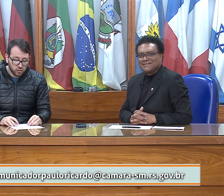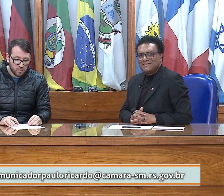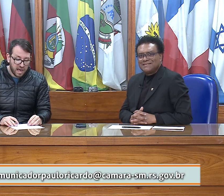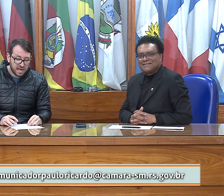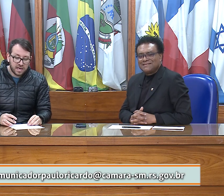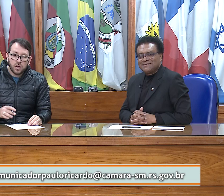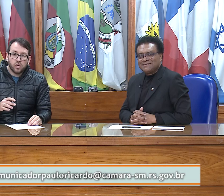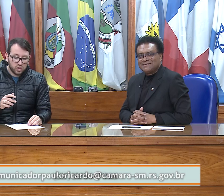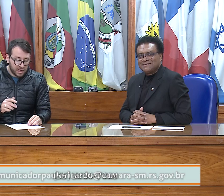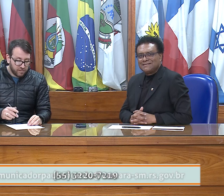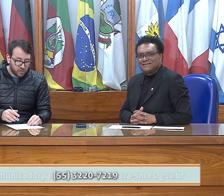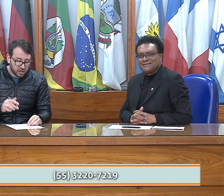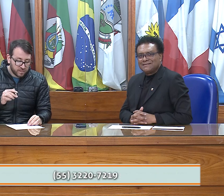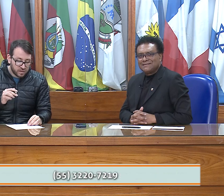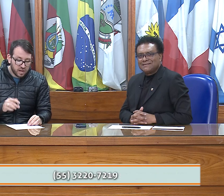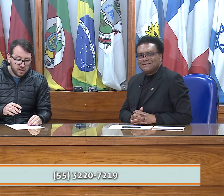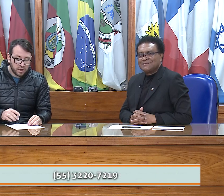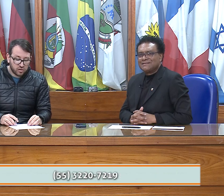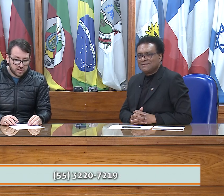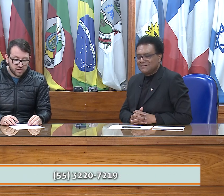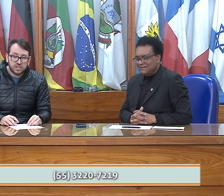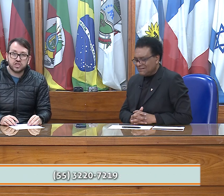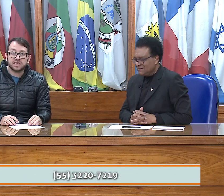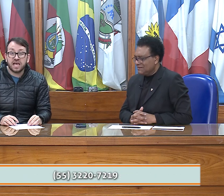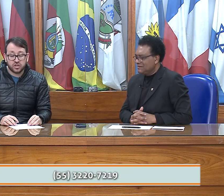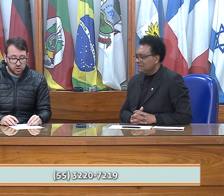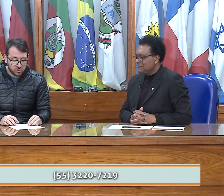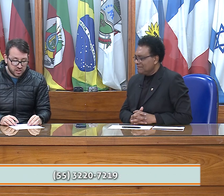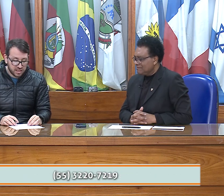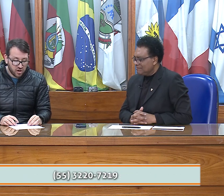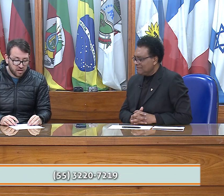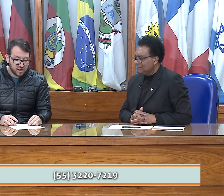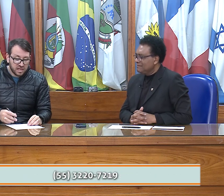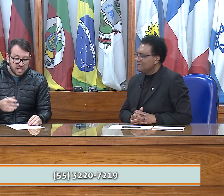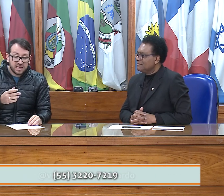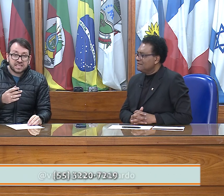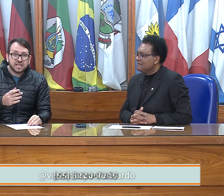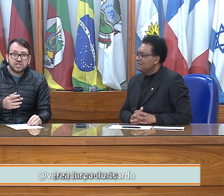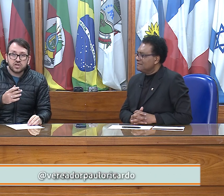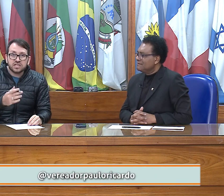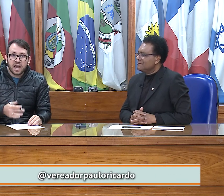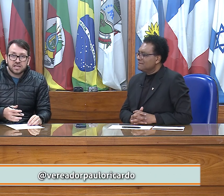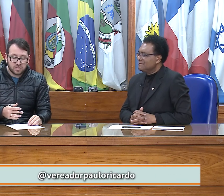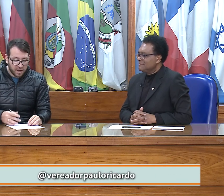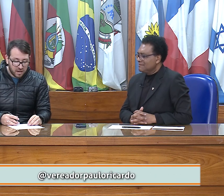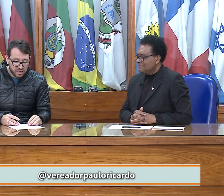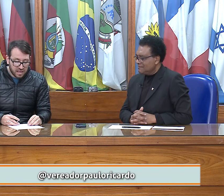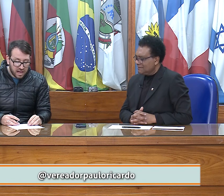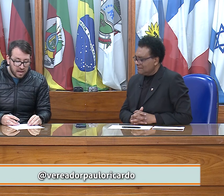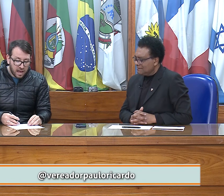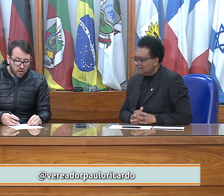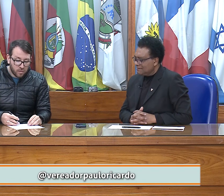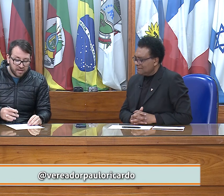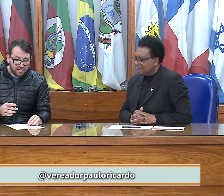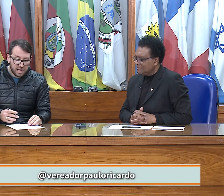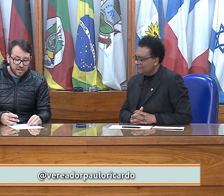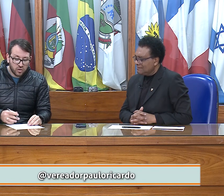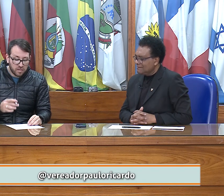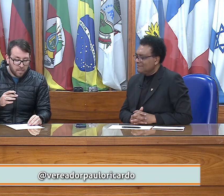ricardo@camara-sm.rsgov.br o telefone 32207219 e nas redes sociais do